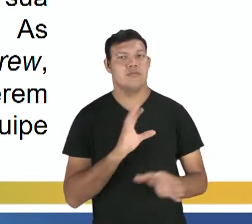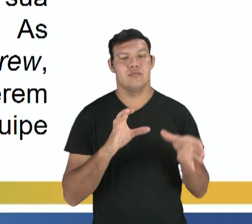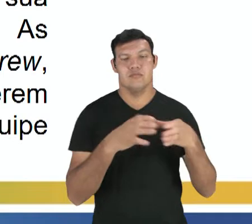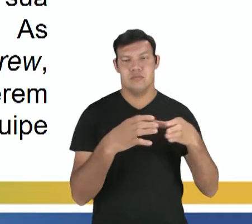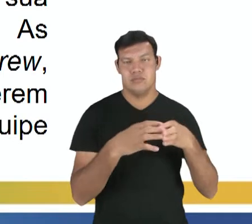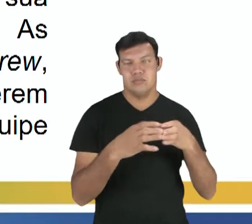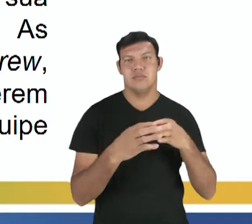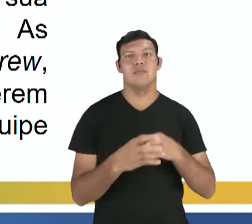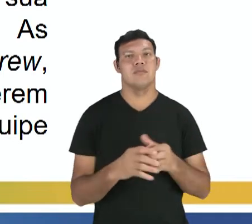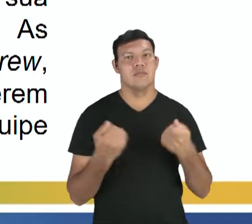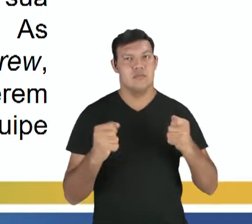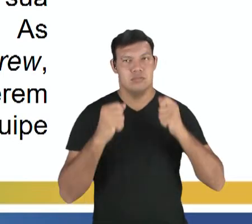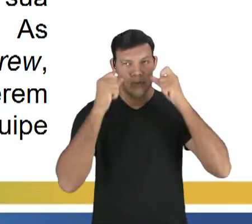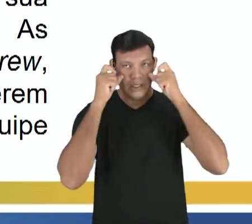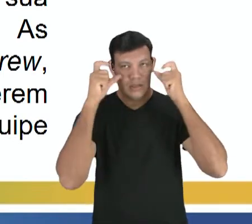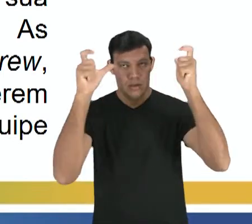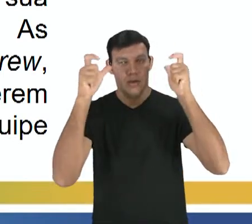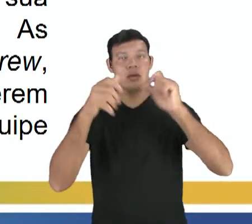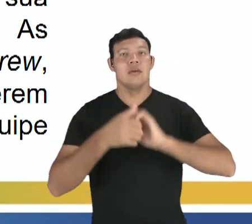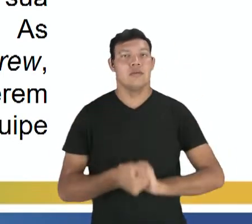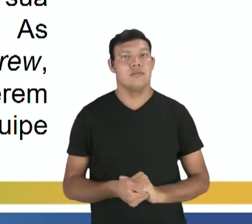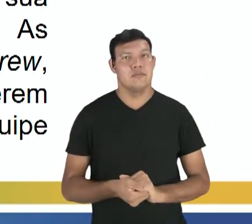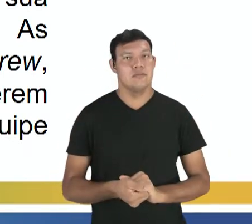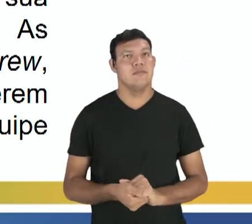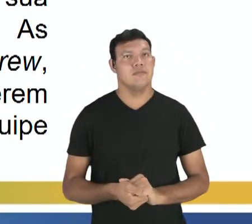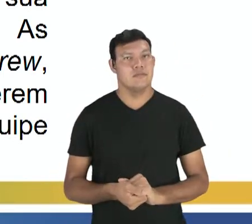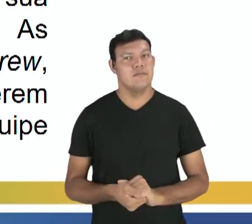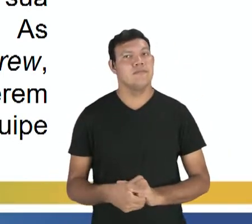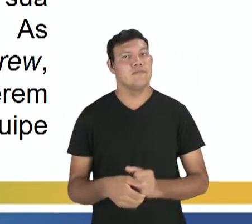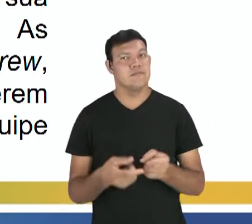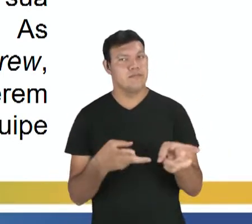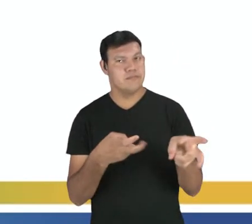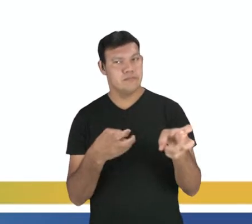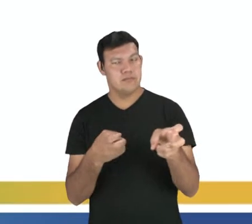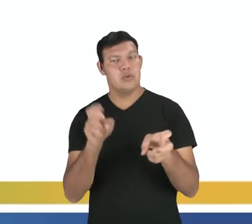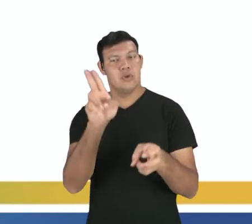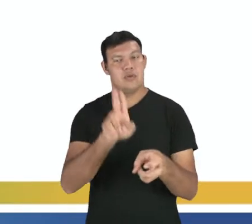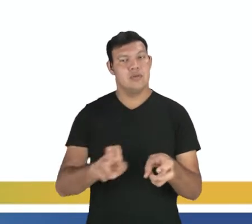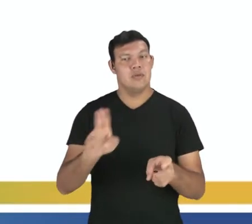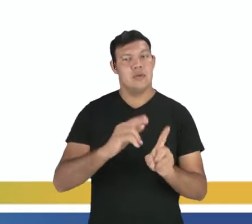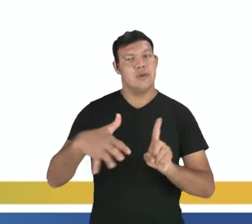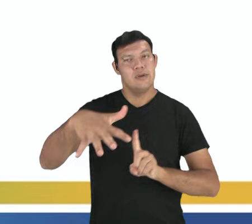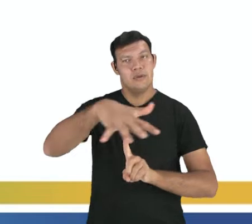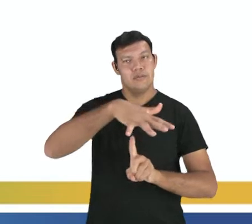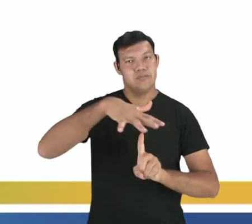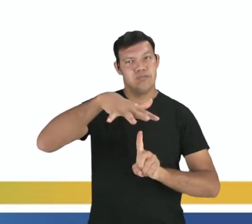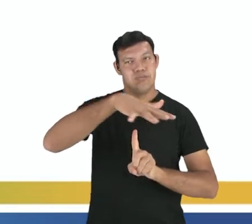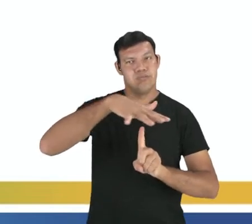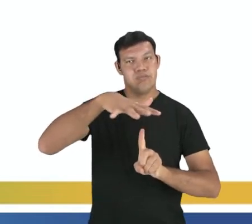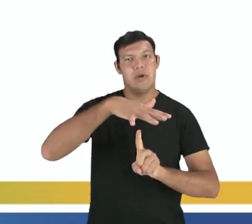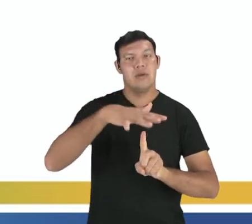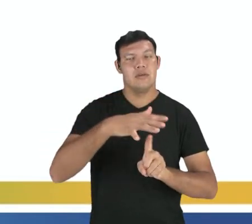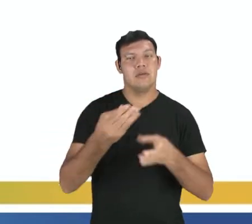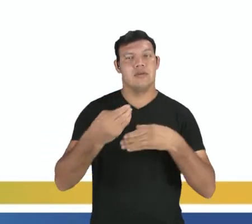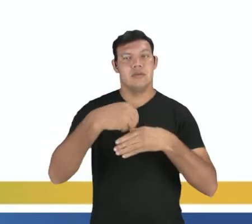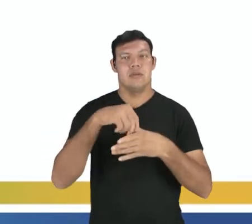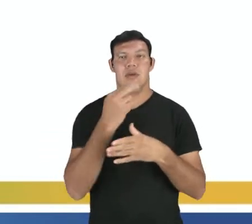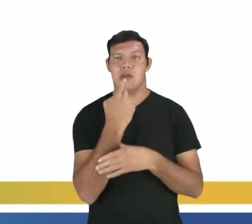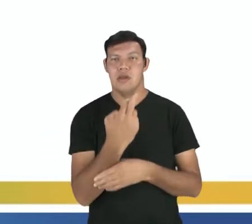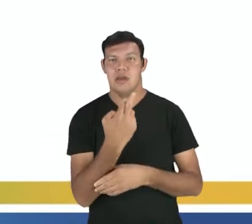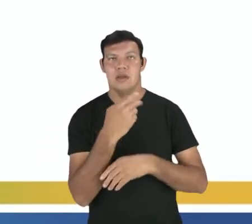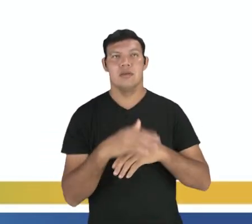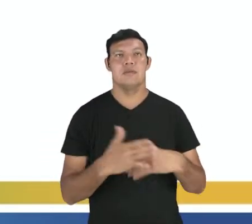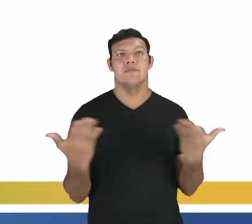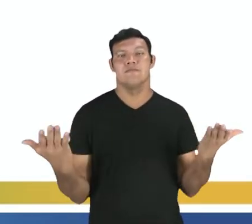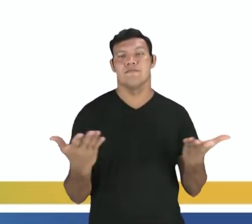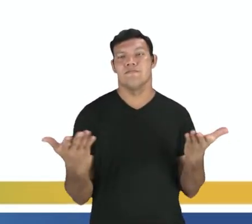Então, precisa de atenção também quando vemos ou utilizamos gírias em inglês, slangs. Então, vamos